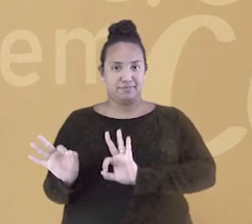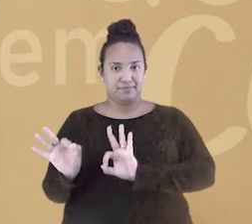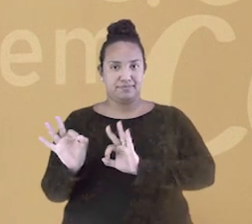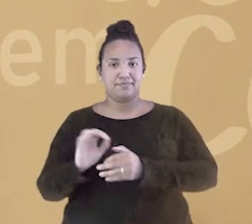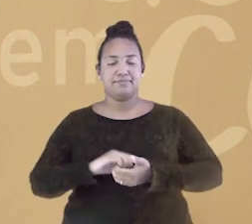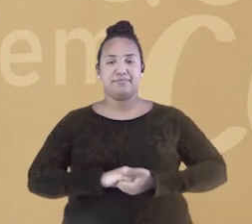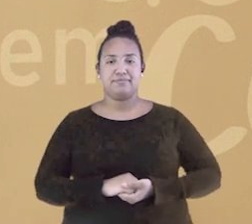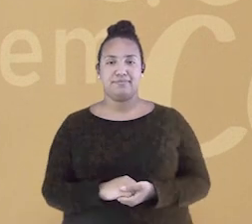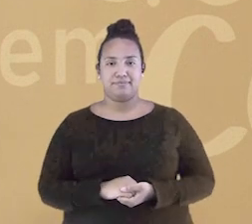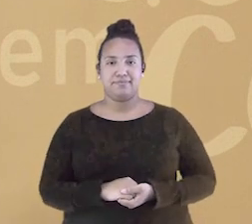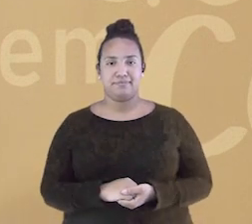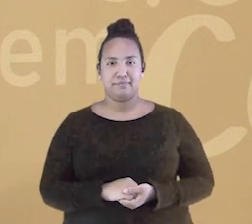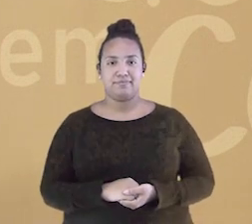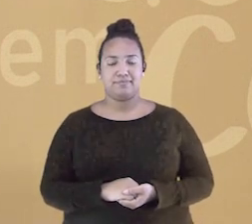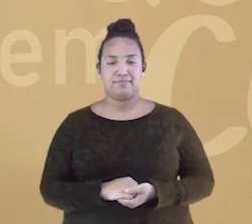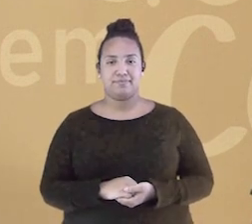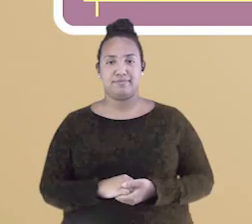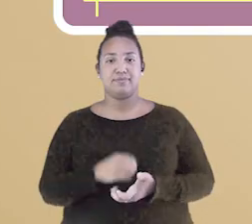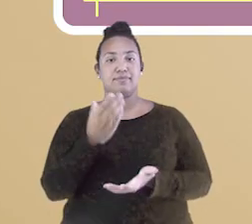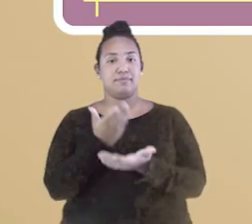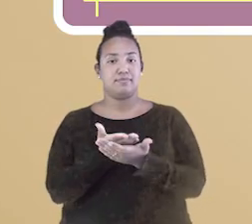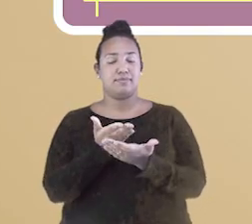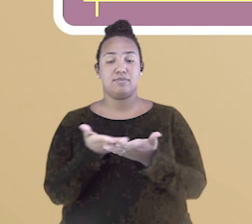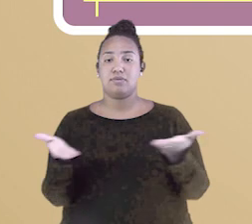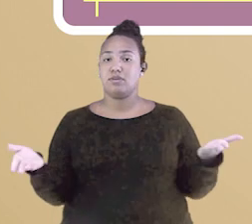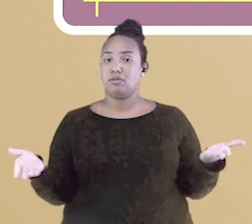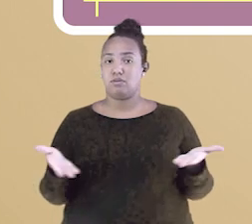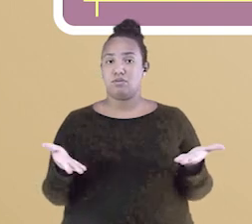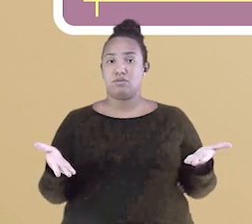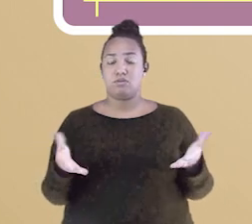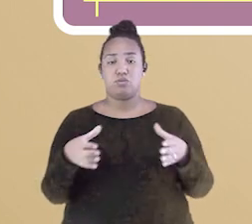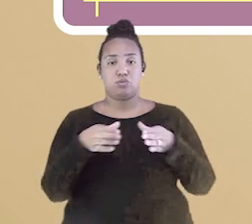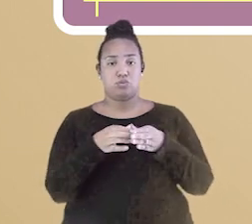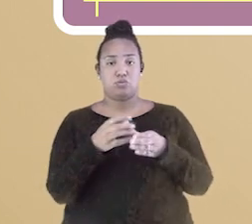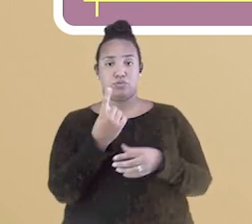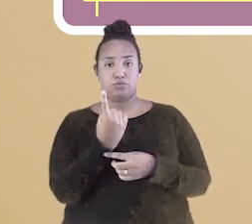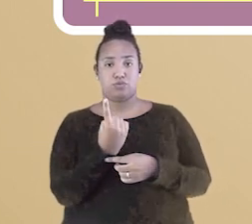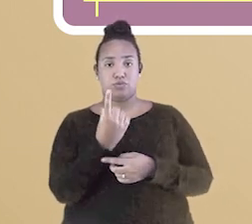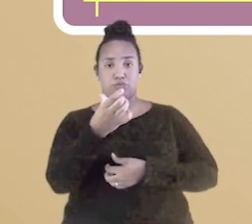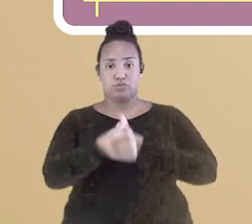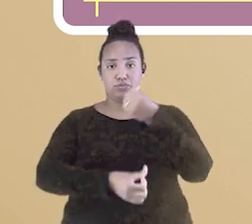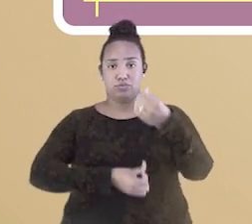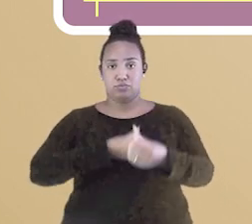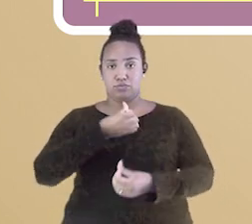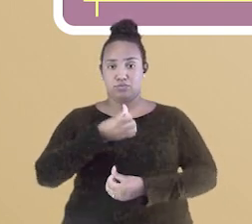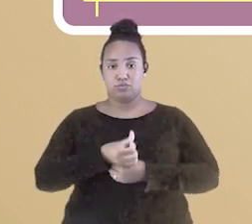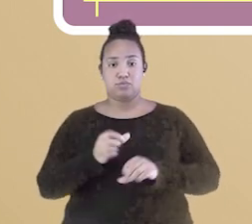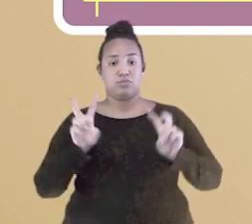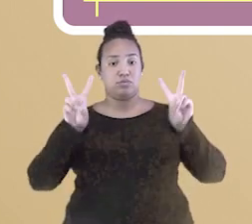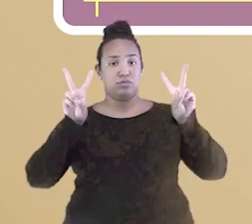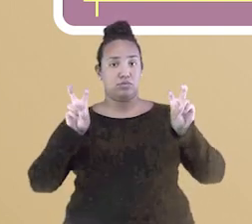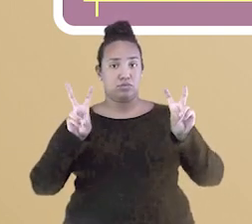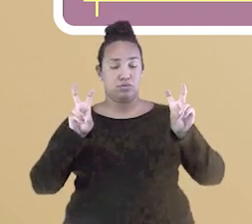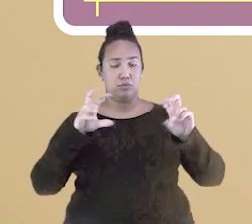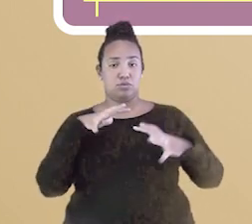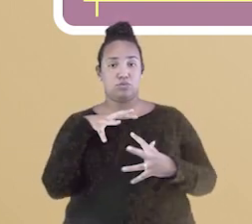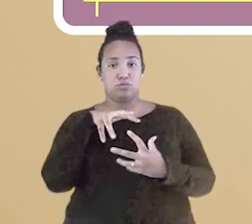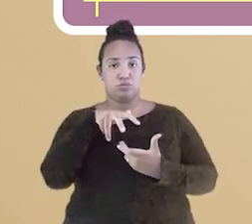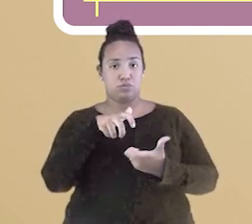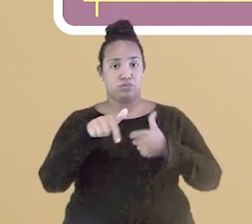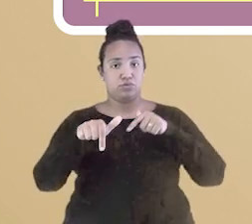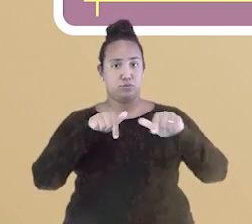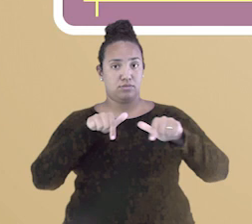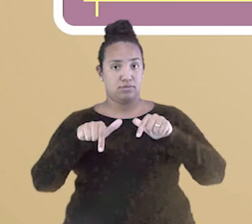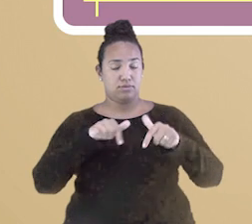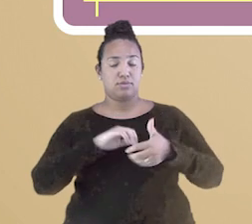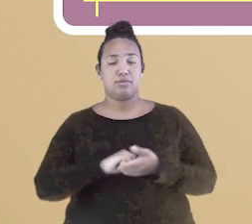acompanhando. Essa aula é do primeiro ciclo da EJA. Este temático é sobre o mundo do trabalho e tem